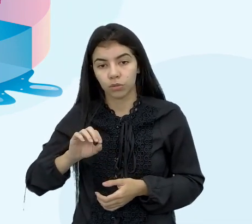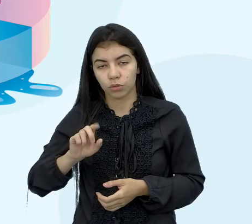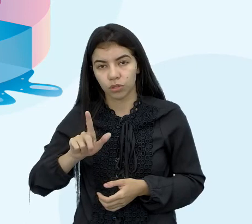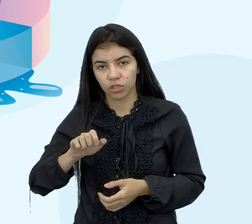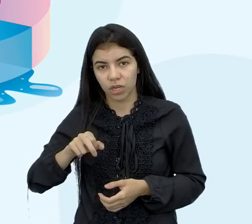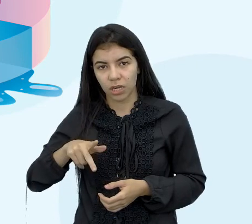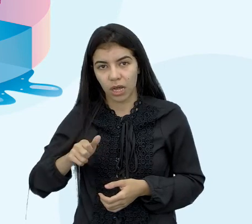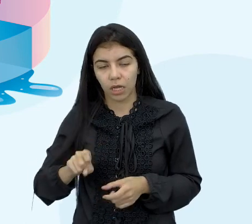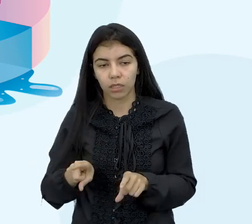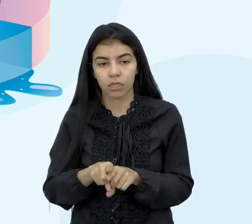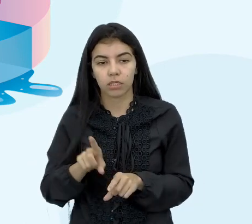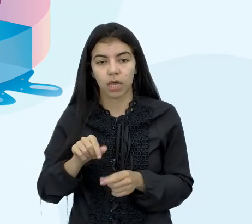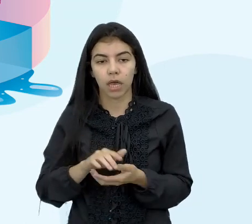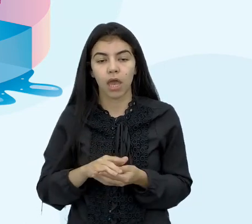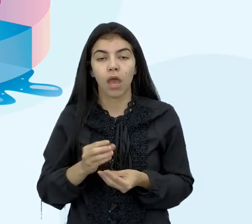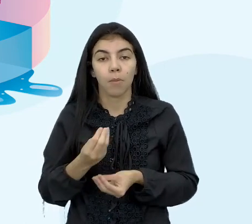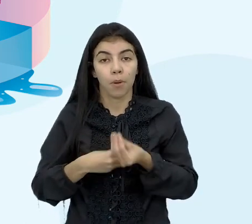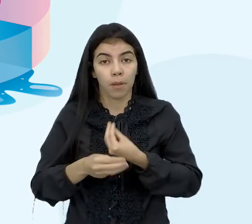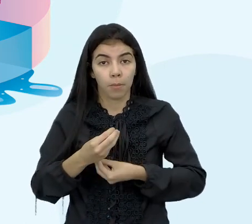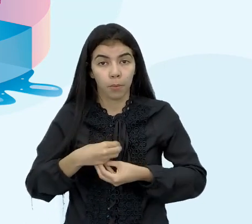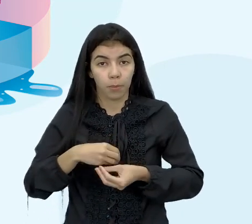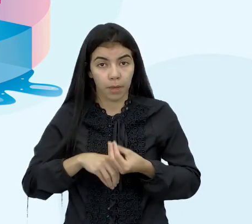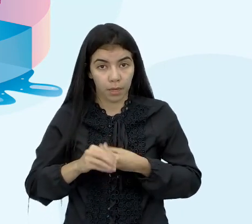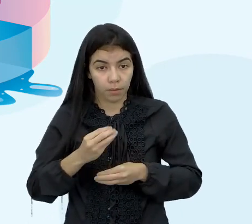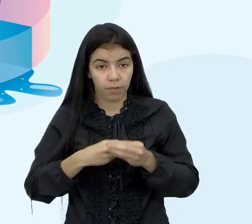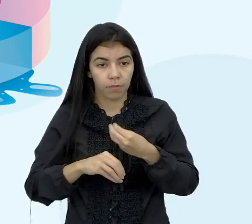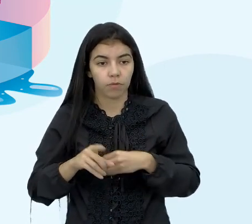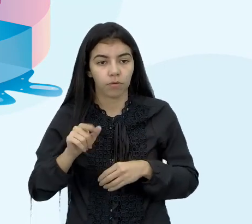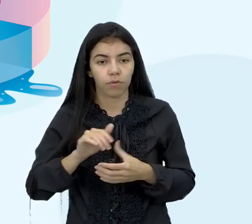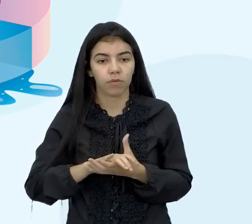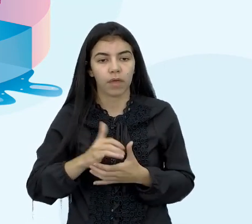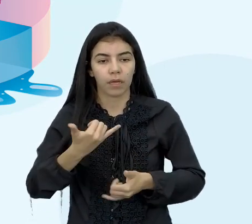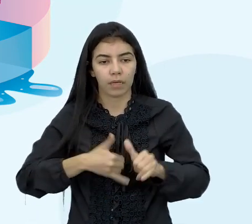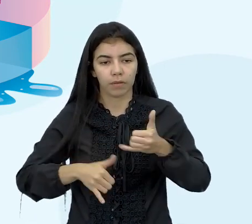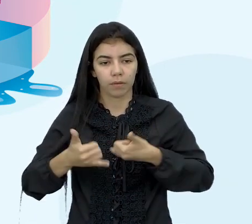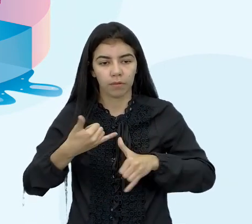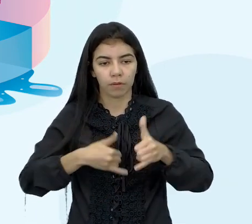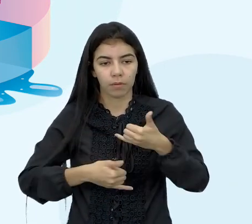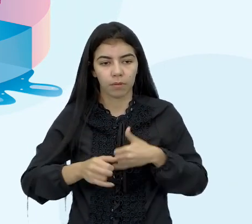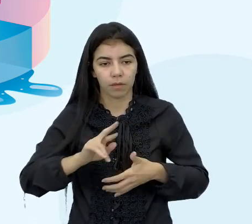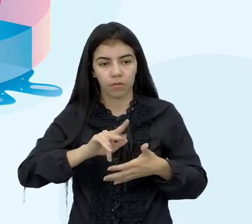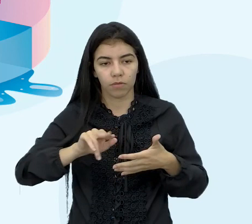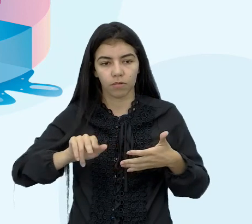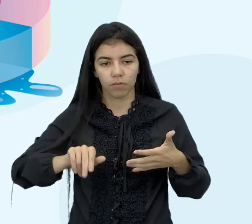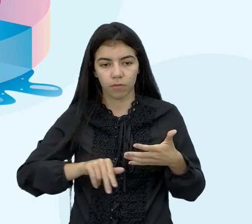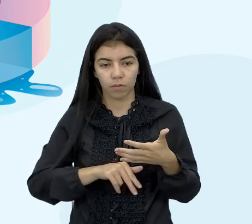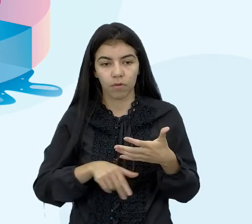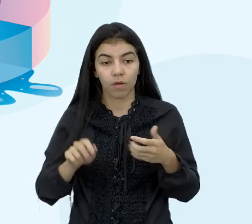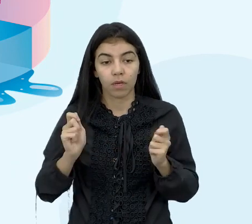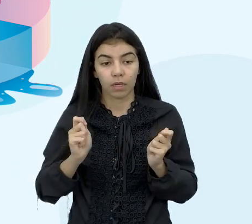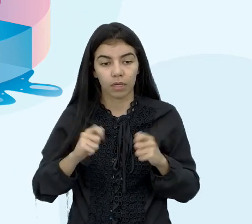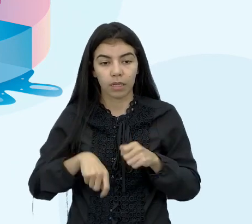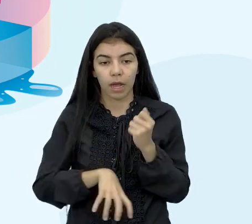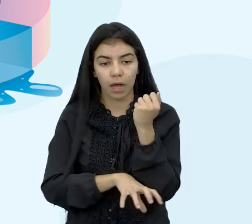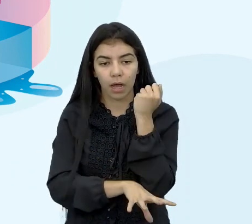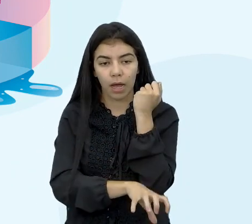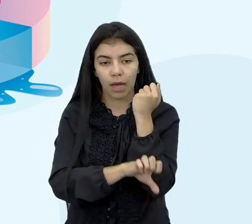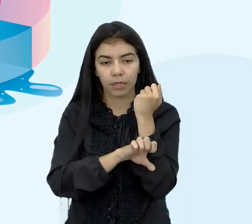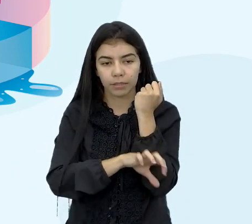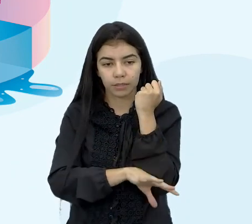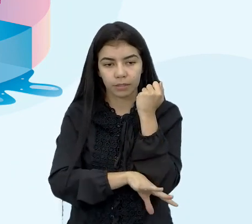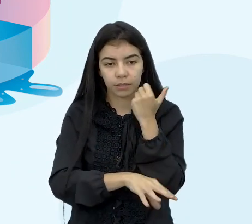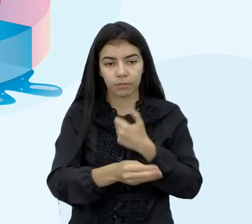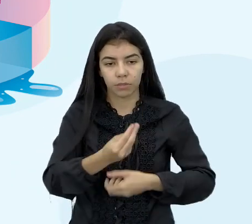É por meio dessa solução também que as espécies químicas dissolvidas chegam até as raízes e ainda podem